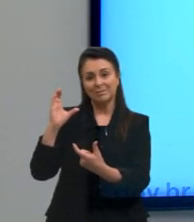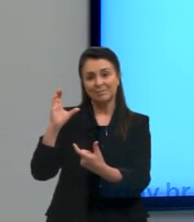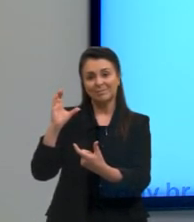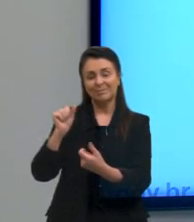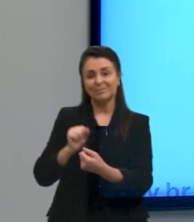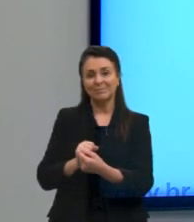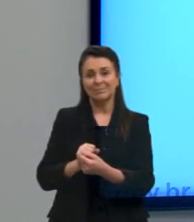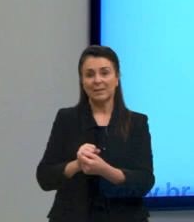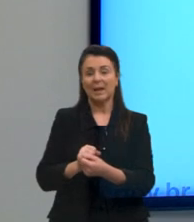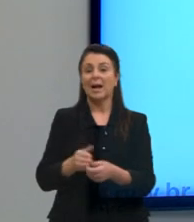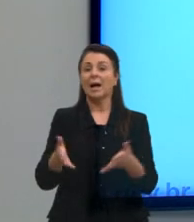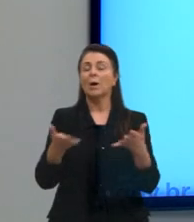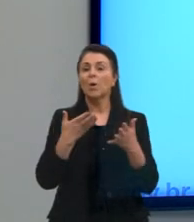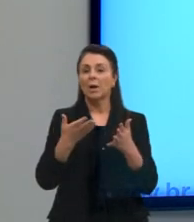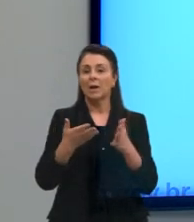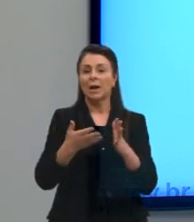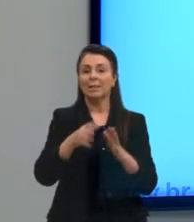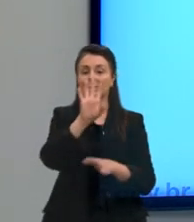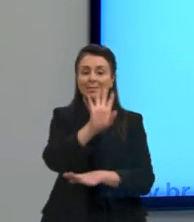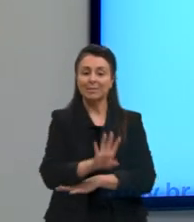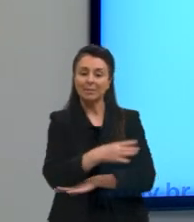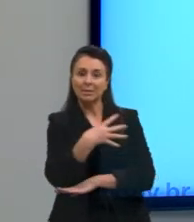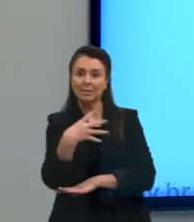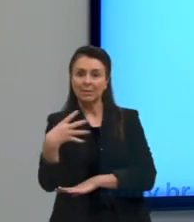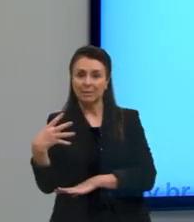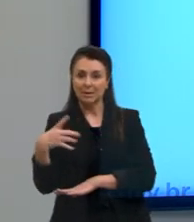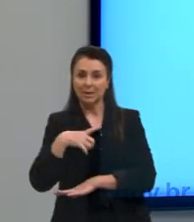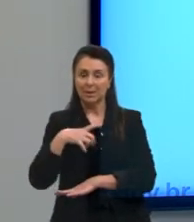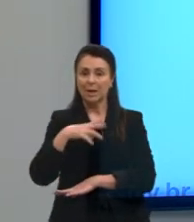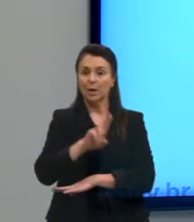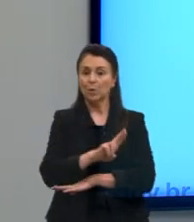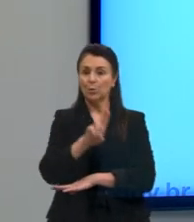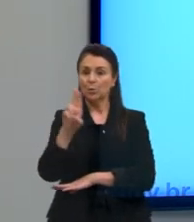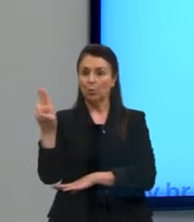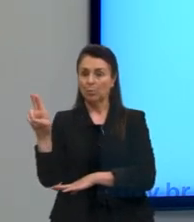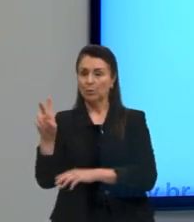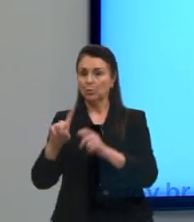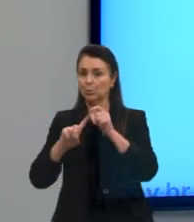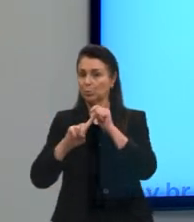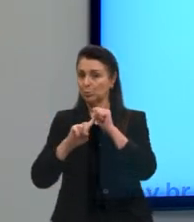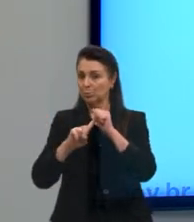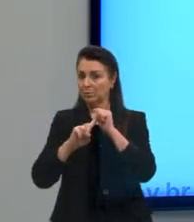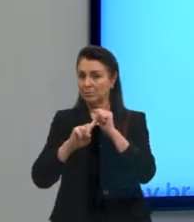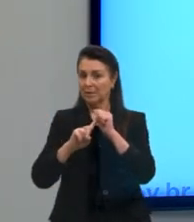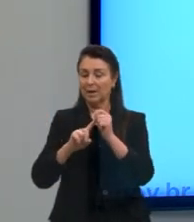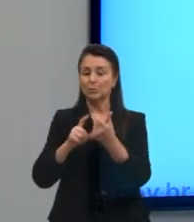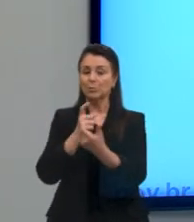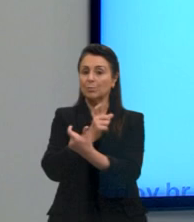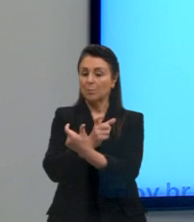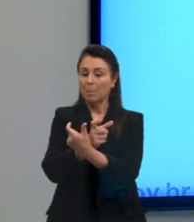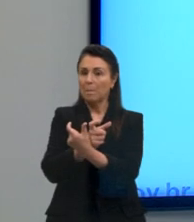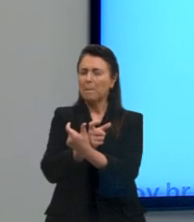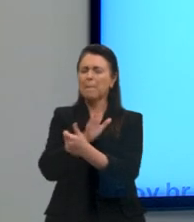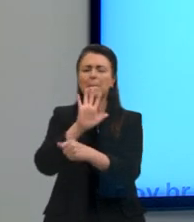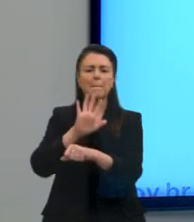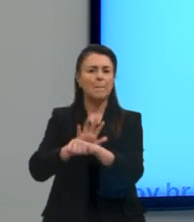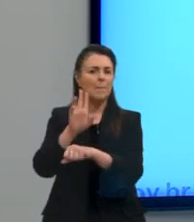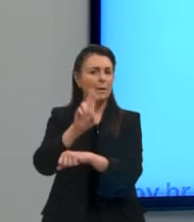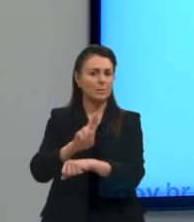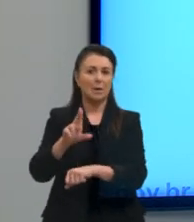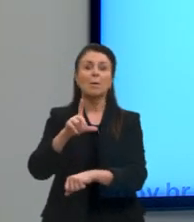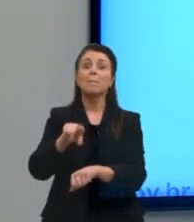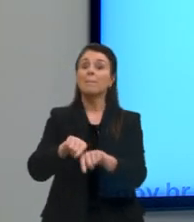aqui nessa tabela a gente tem o nome dos principais né dos prefixos mais utilizados